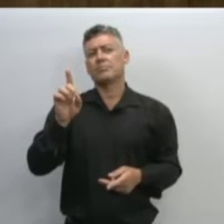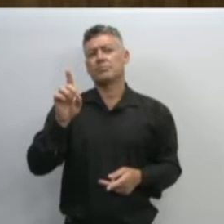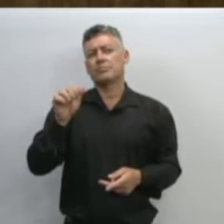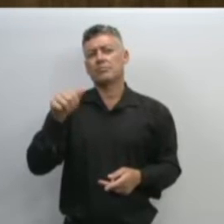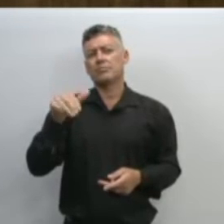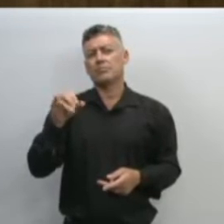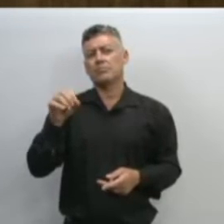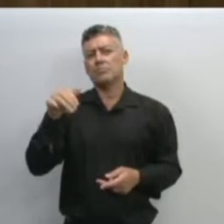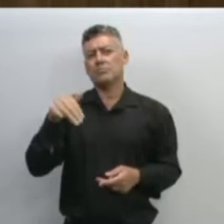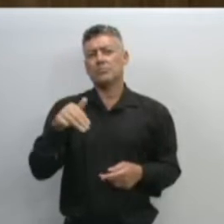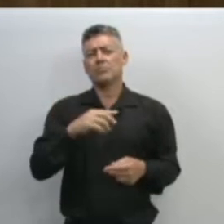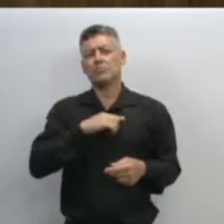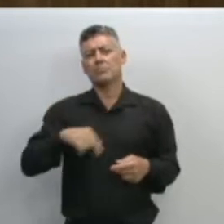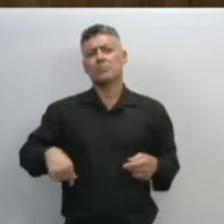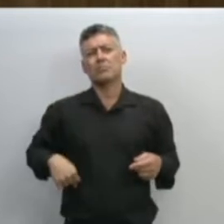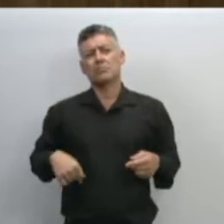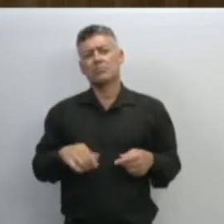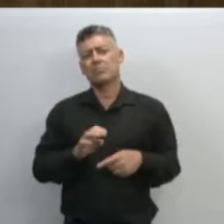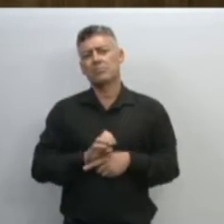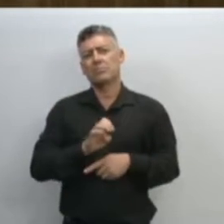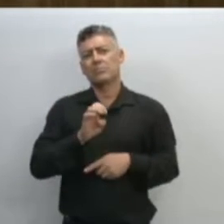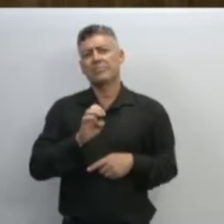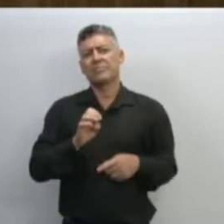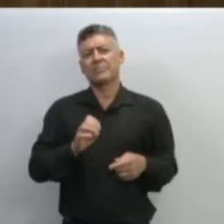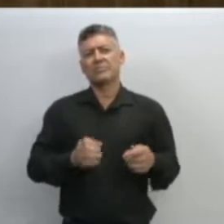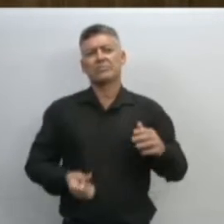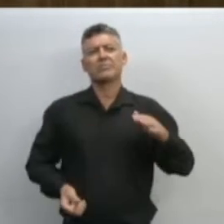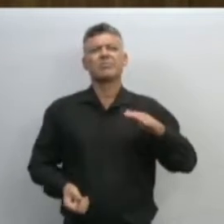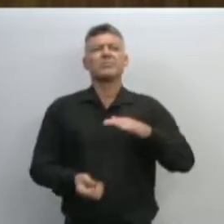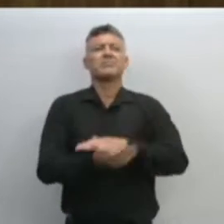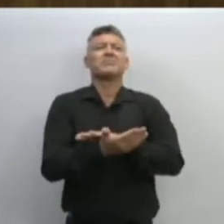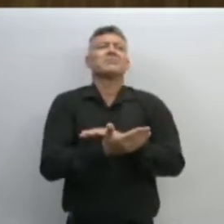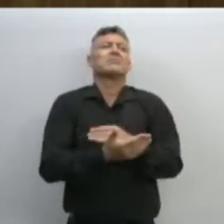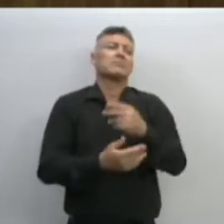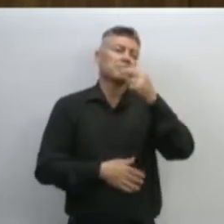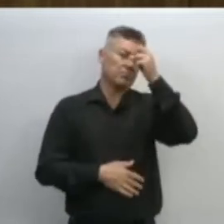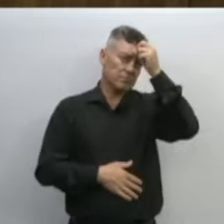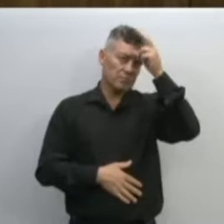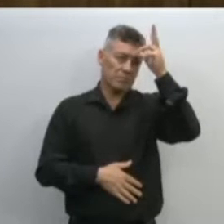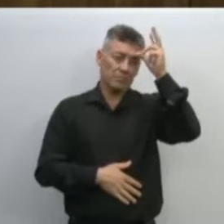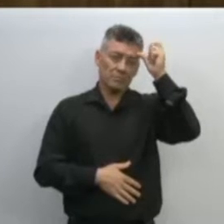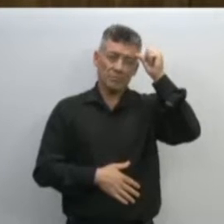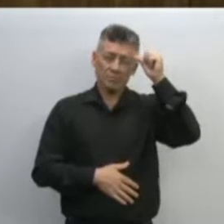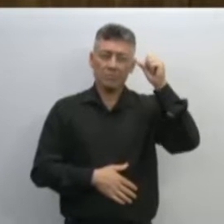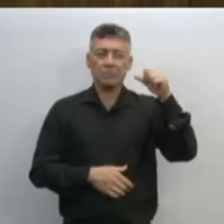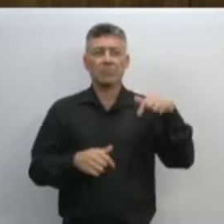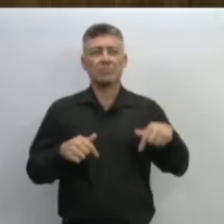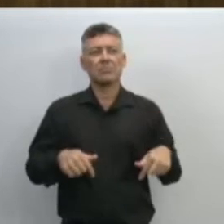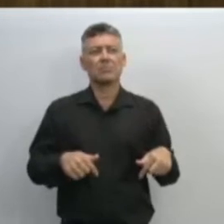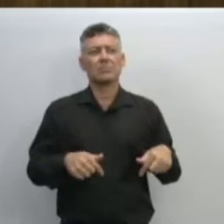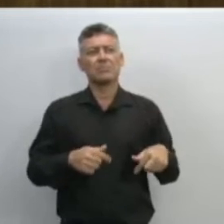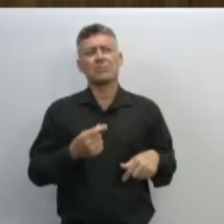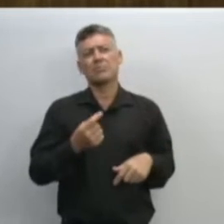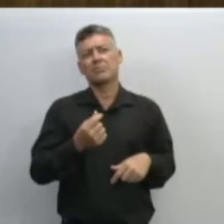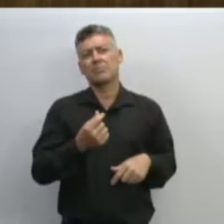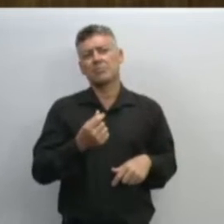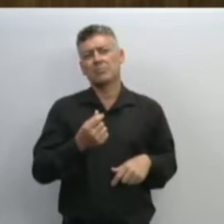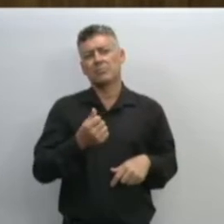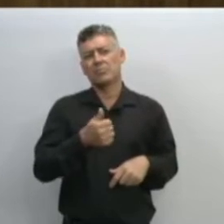o governo do estado está dando um calote na prefeitura da nossa cidade, no montante de mais de